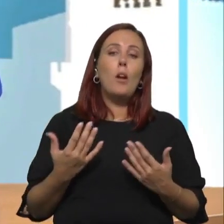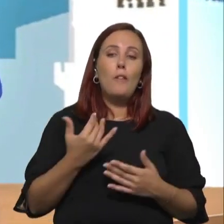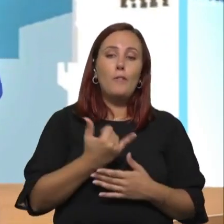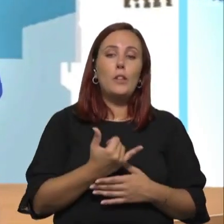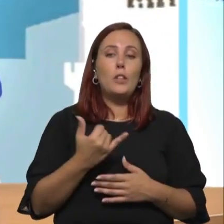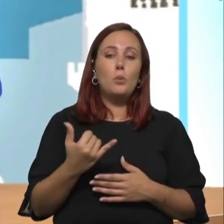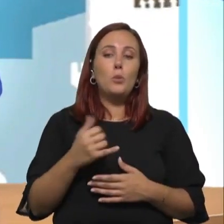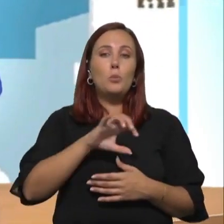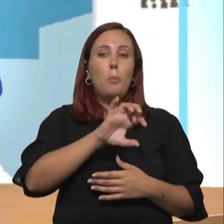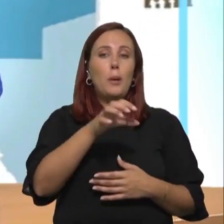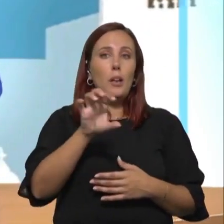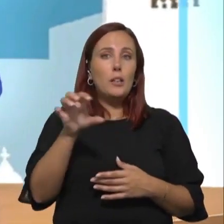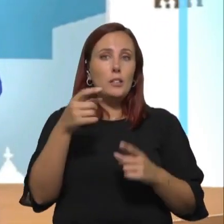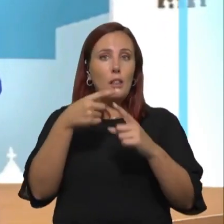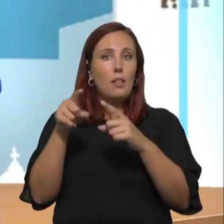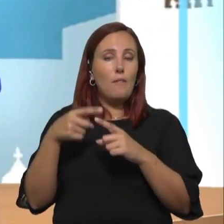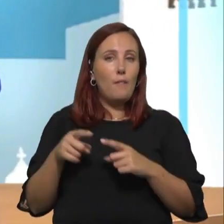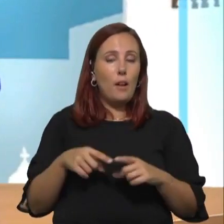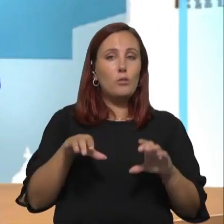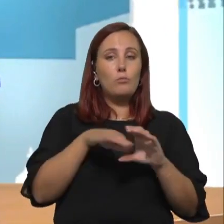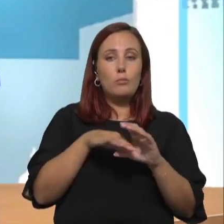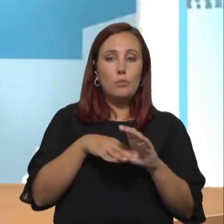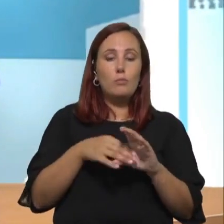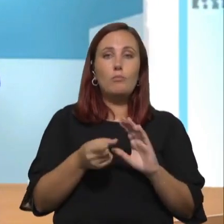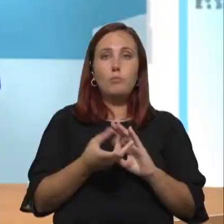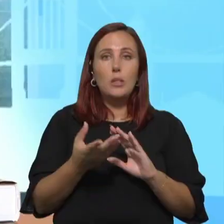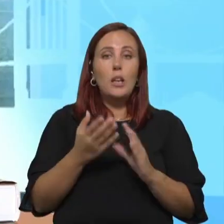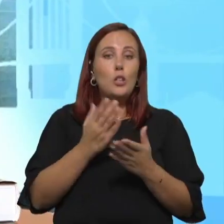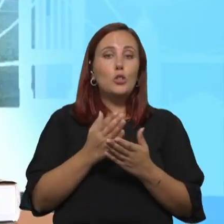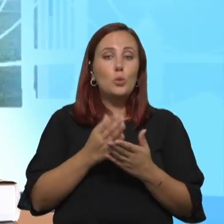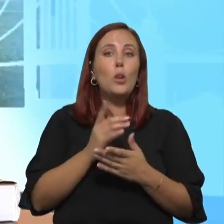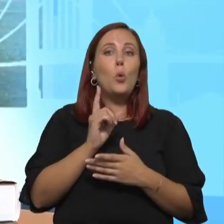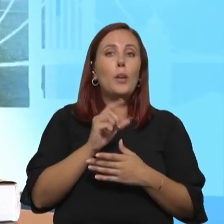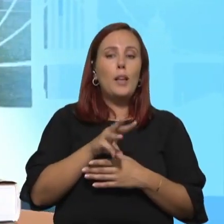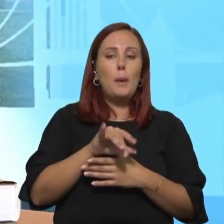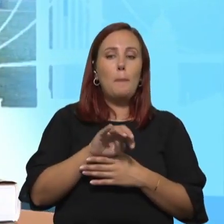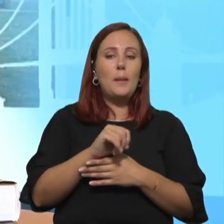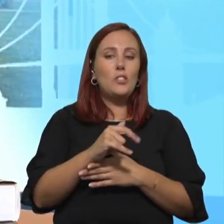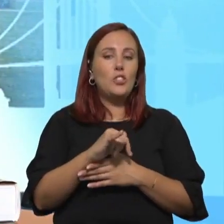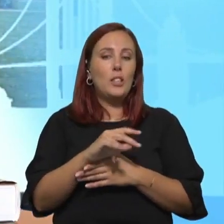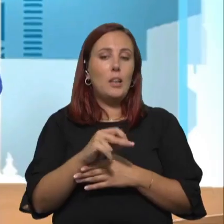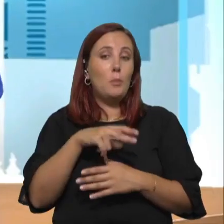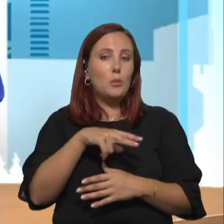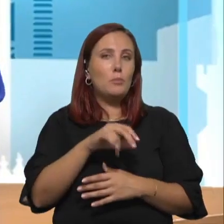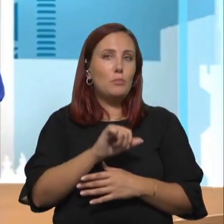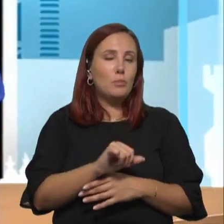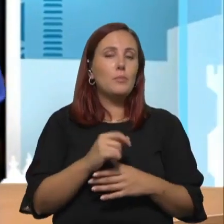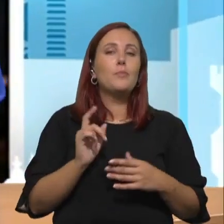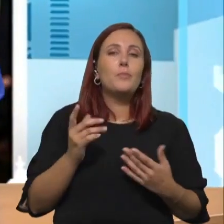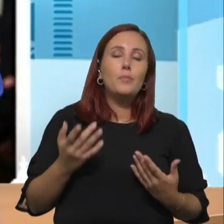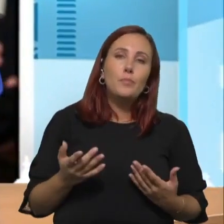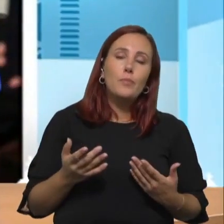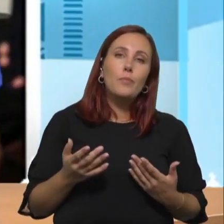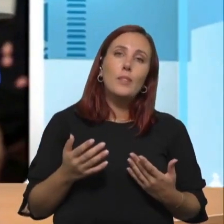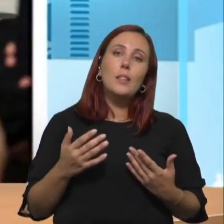22 nacionalidades, o que significa, a estudar a mística portuguesa. A estudar a mística portuguesa e, portanto, isto coloca,